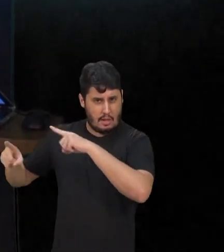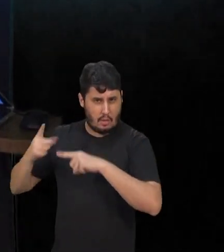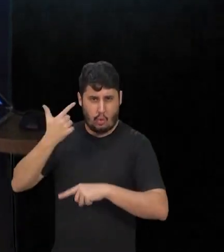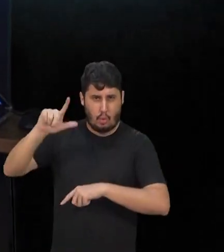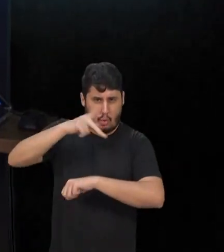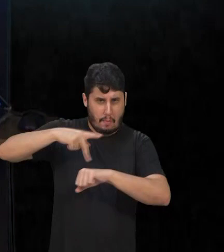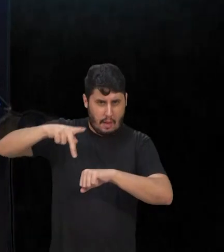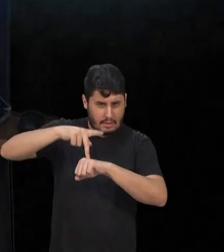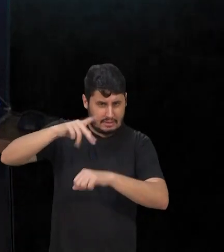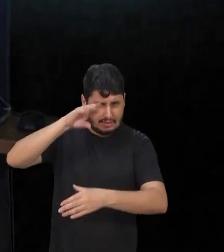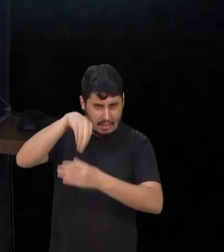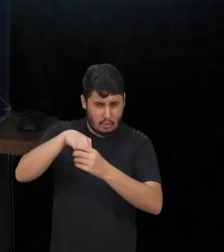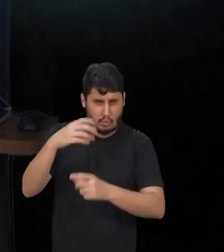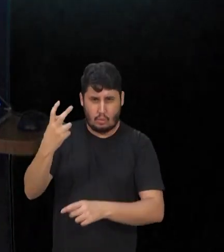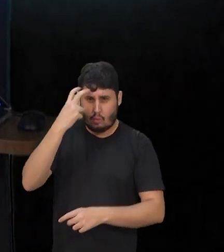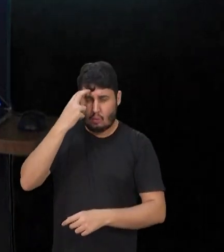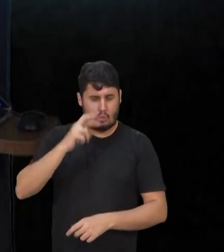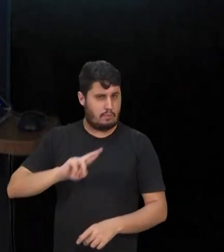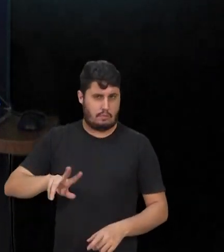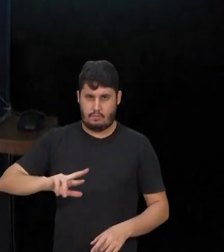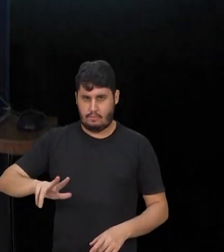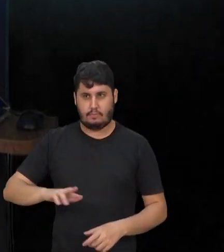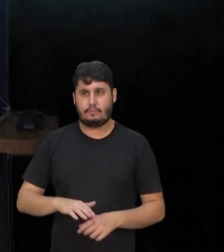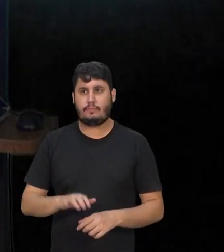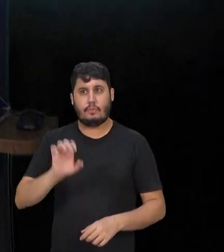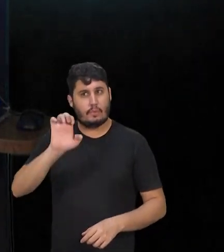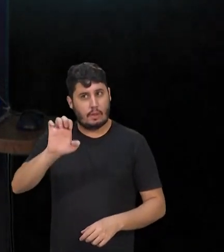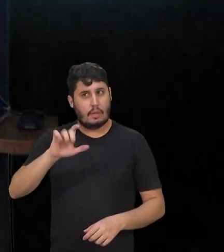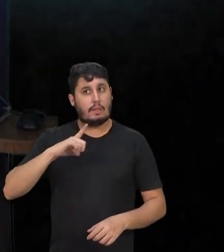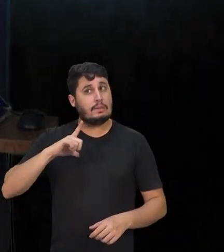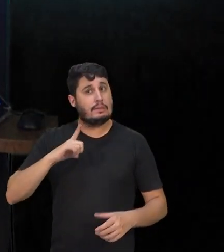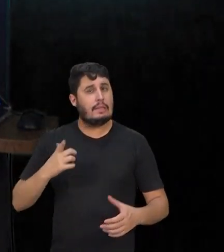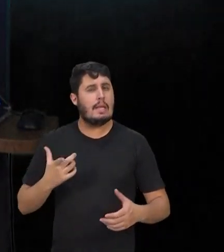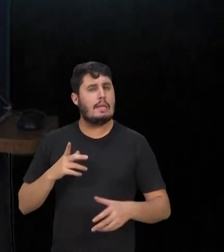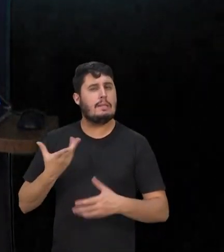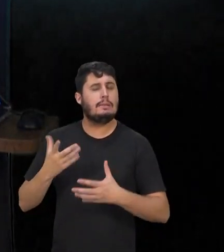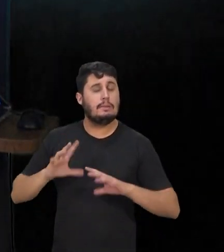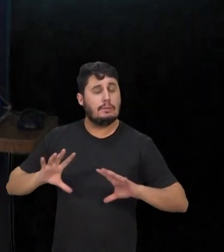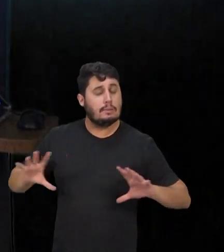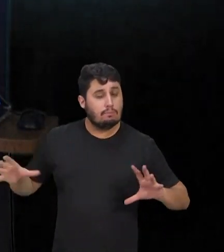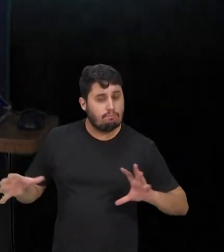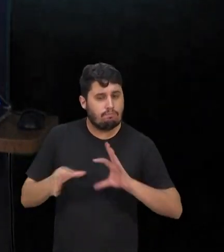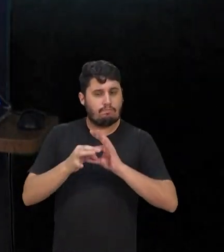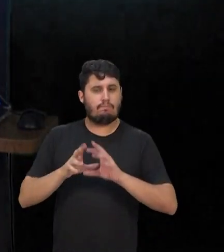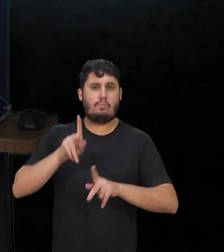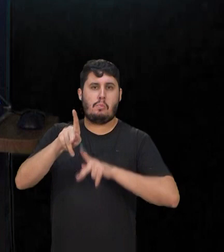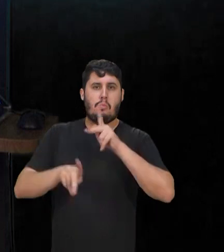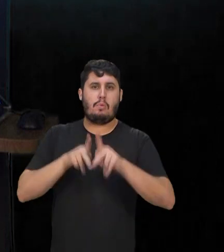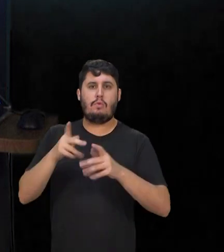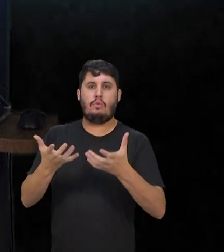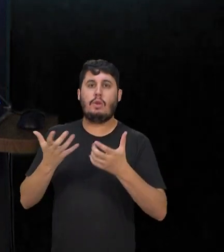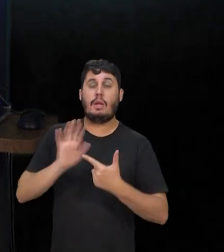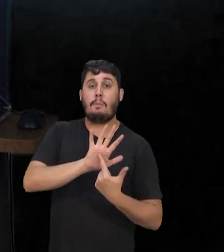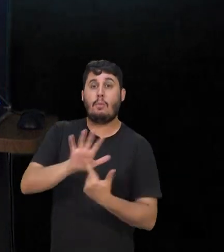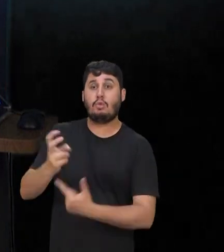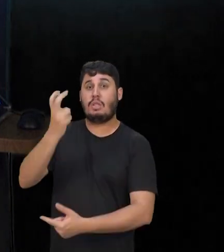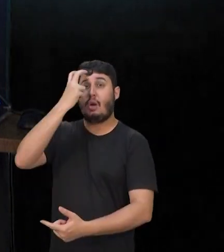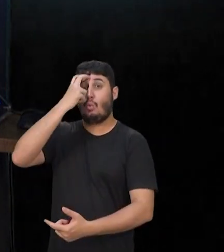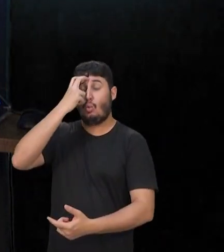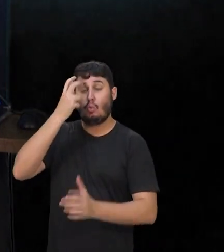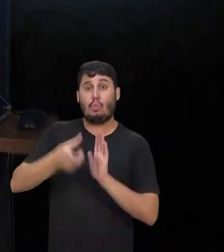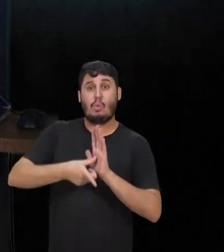cultura? Também não. Letra E. Ao engajamento da população em propagar uma crença tradicional anterior à